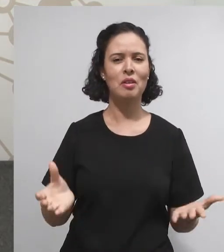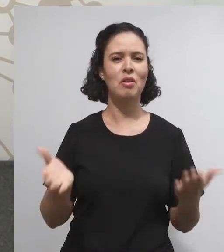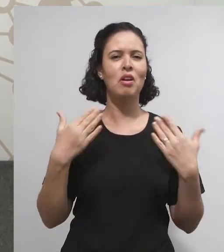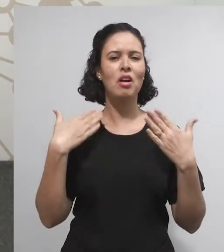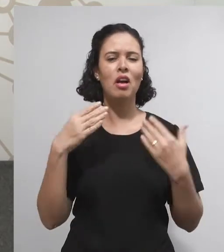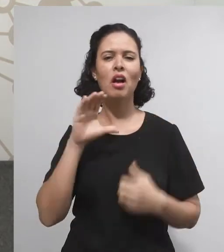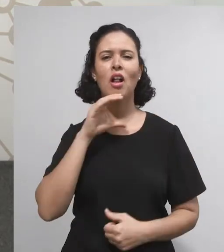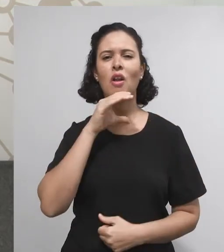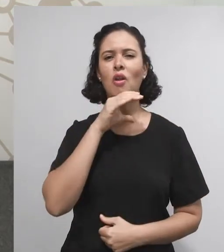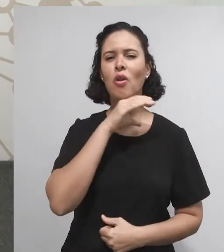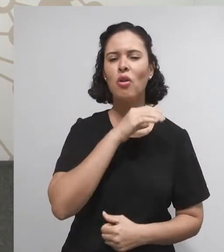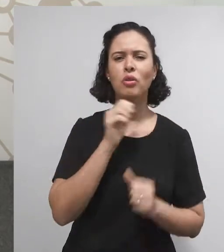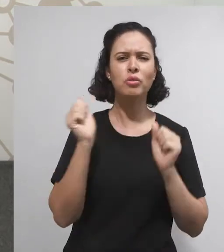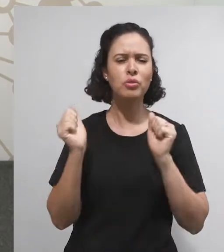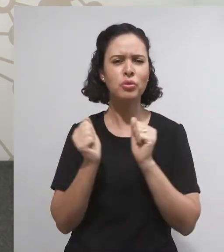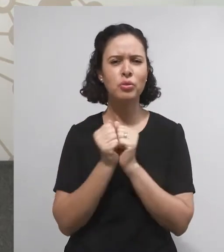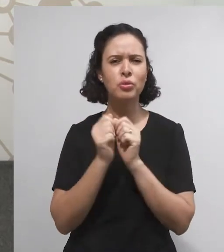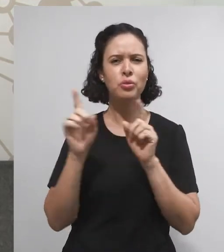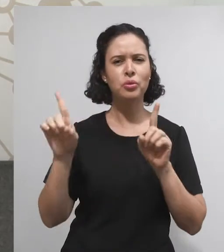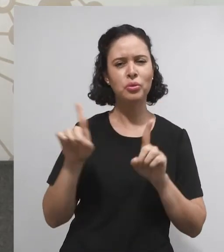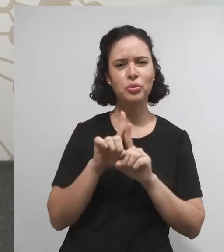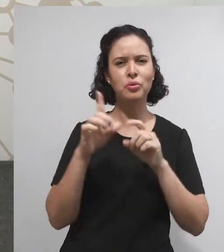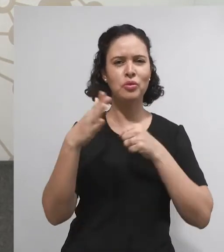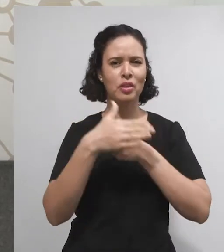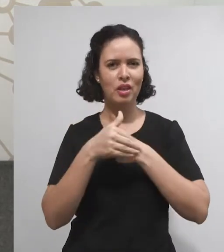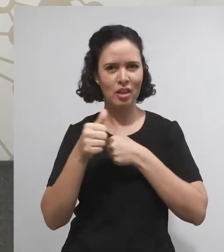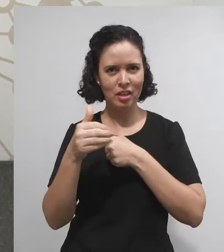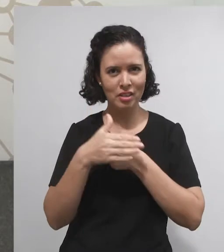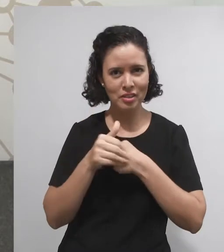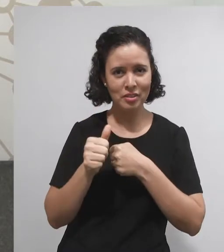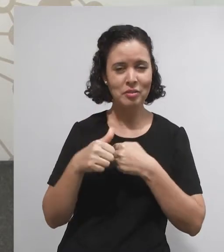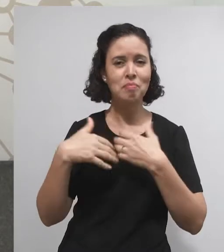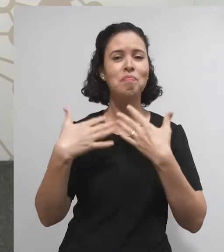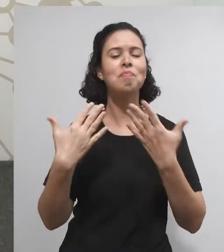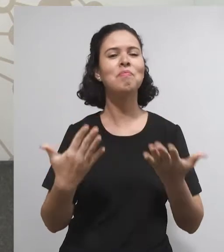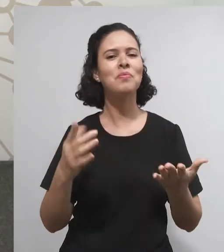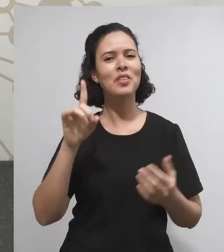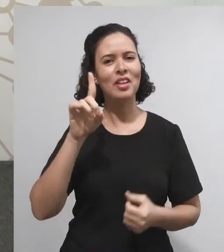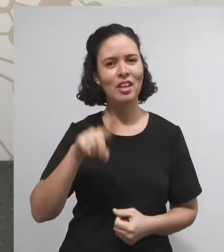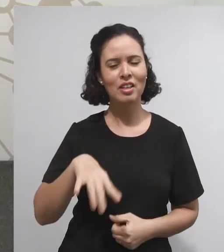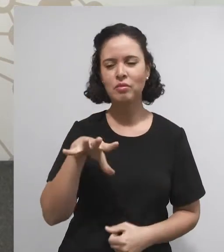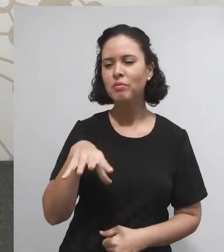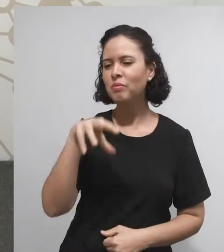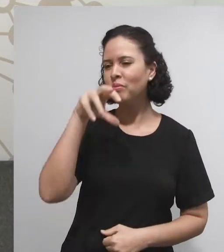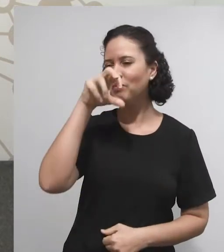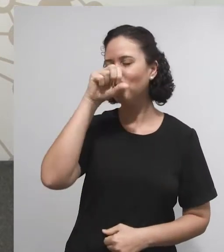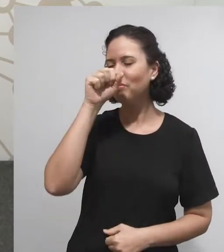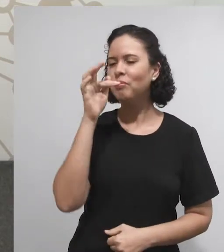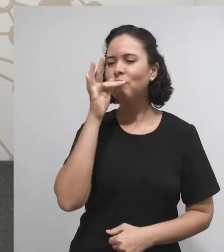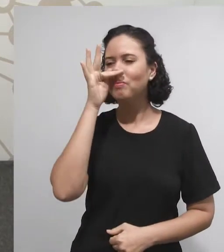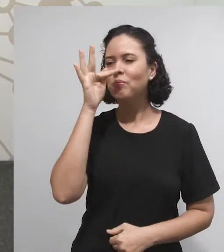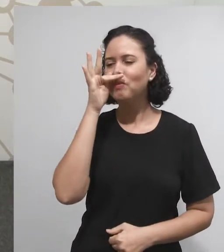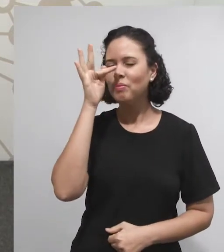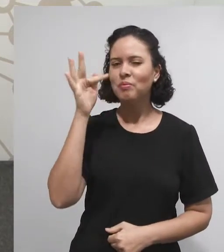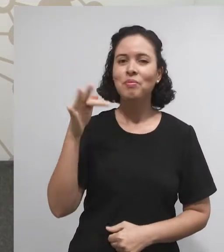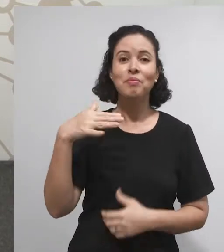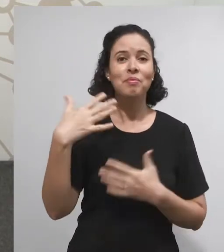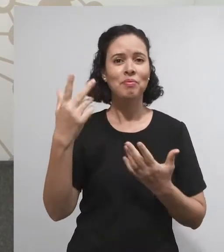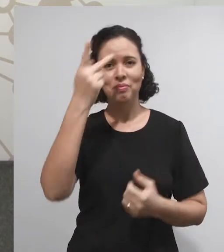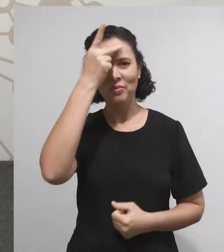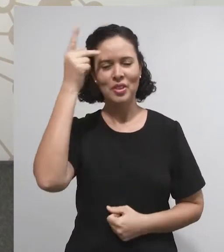Desse calor de aconchego, repleto de carinho, assim um cheirinho de